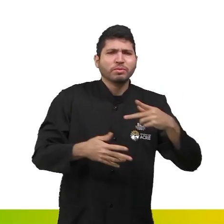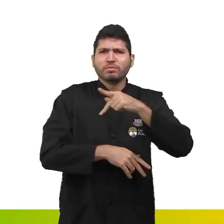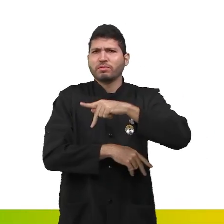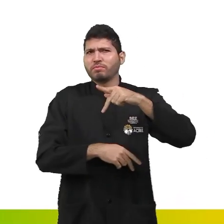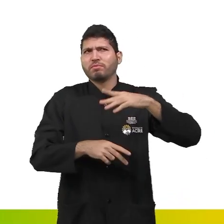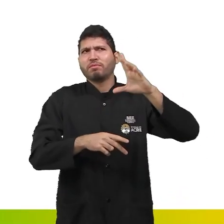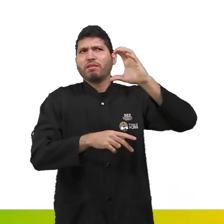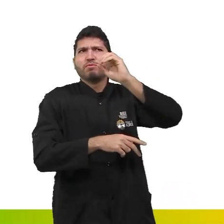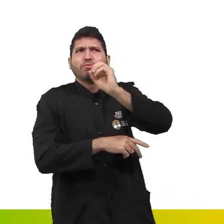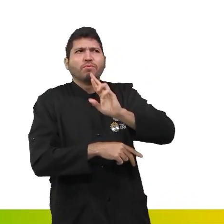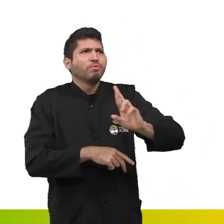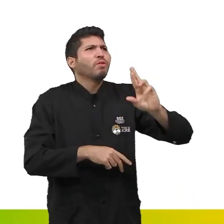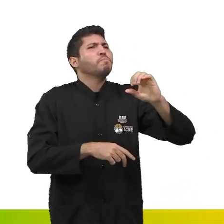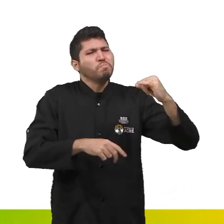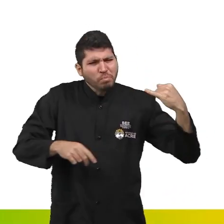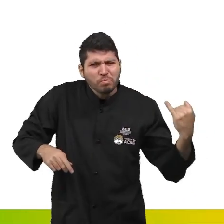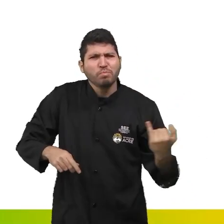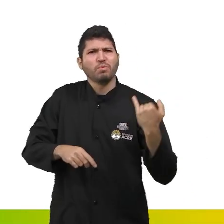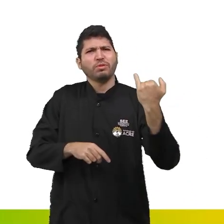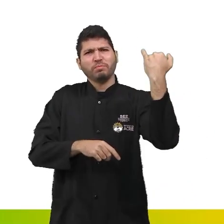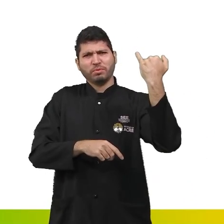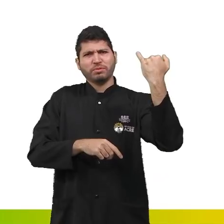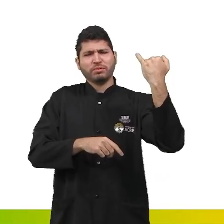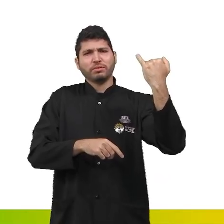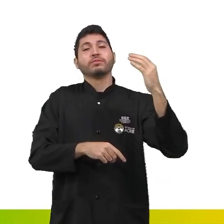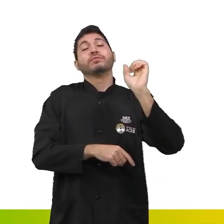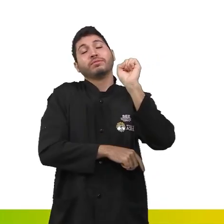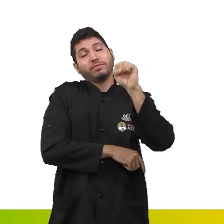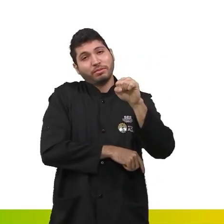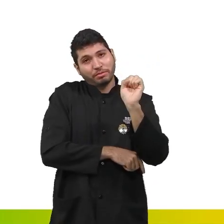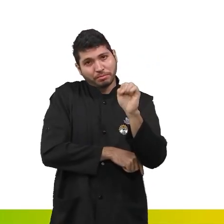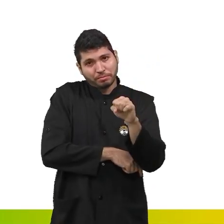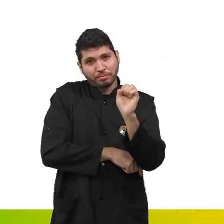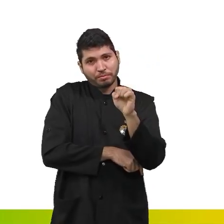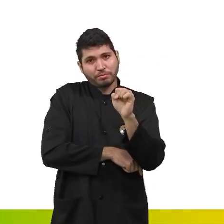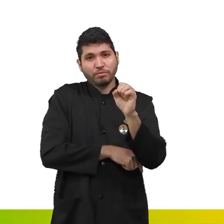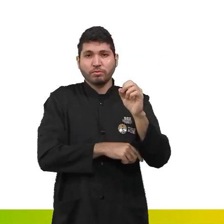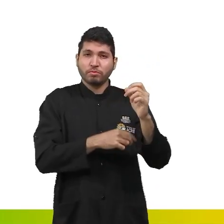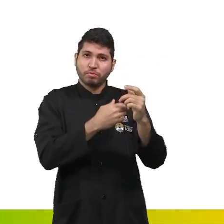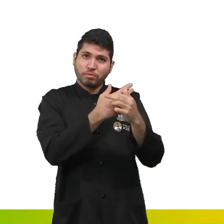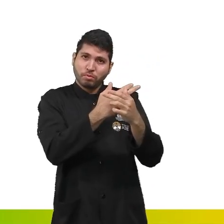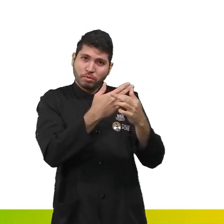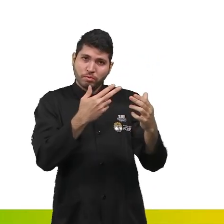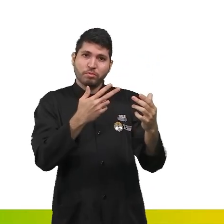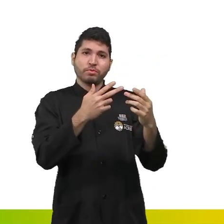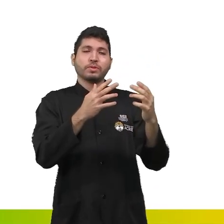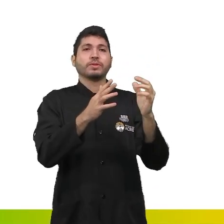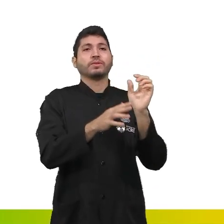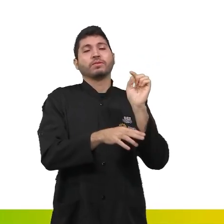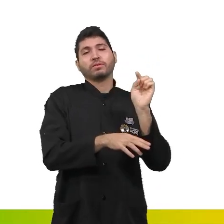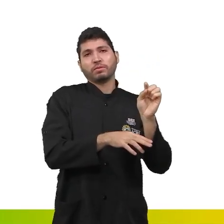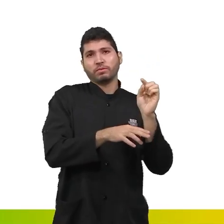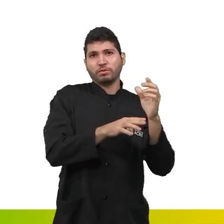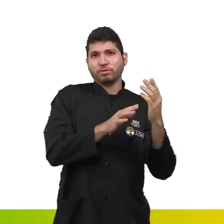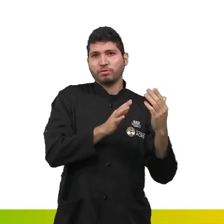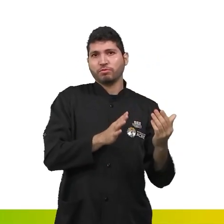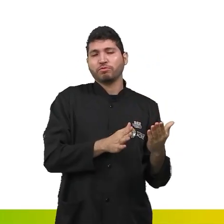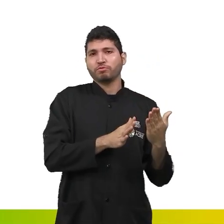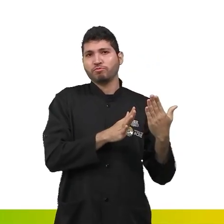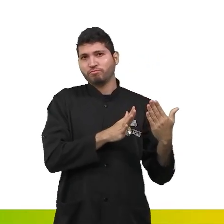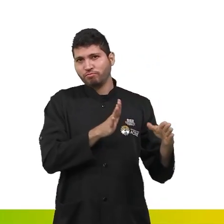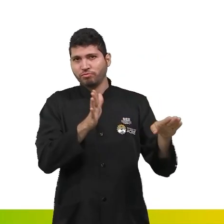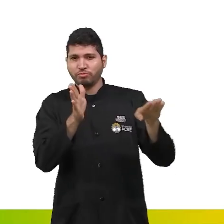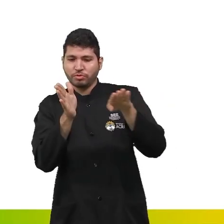Oriente são muito importantes, são, não é? Essas coisas do Oriente chegaram à civilização